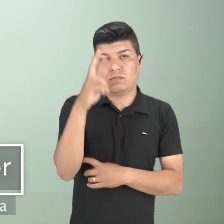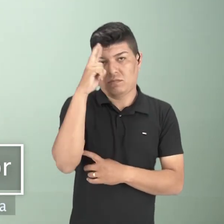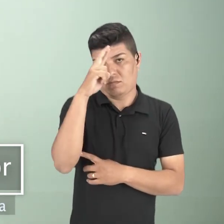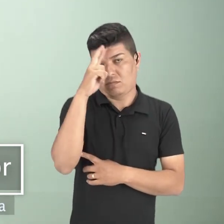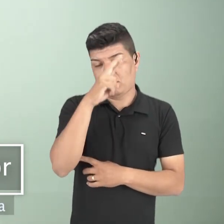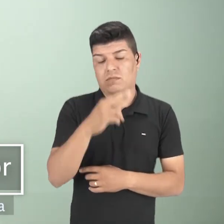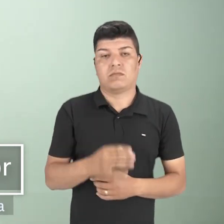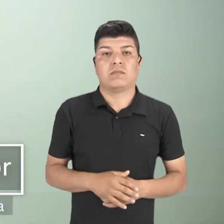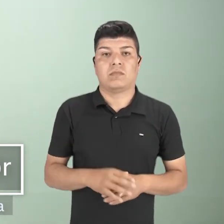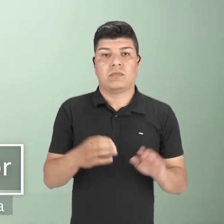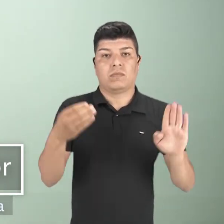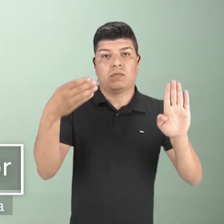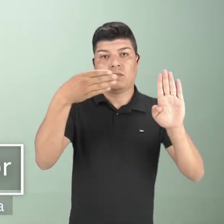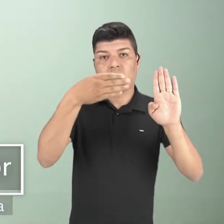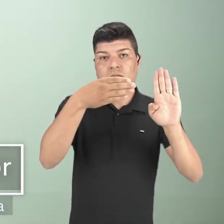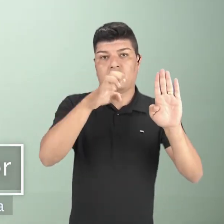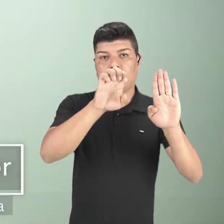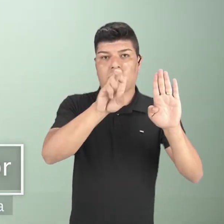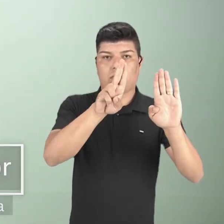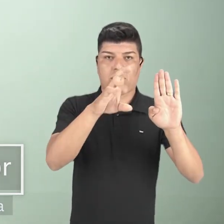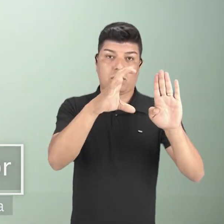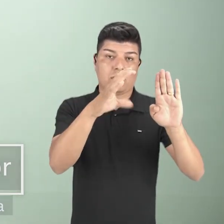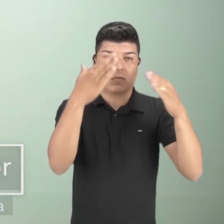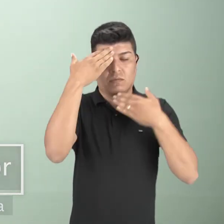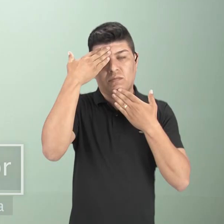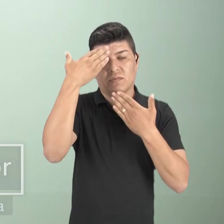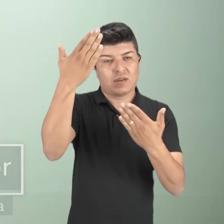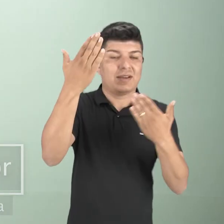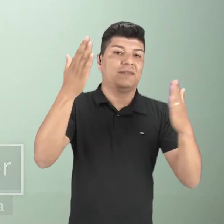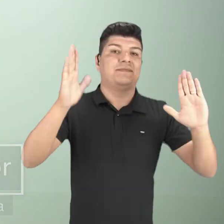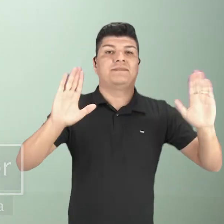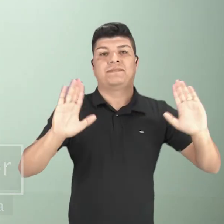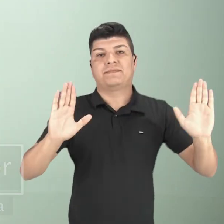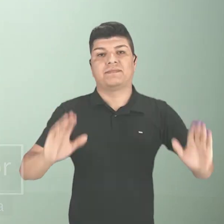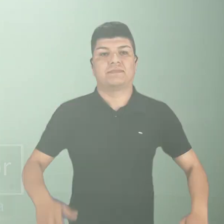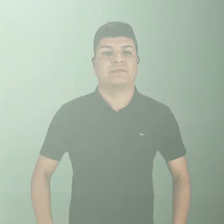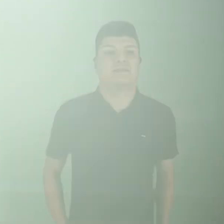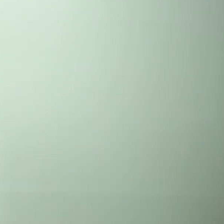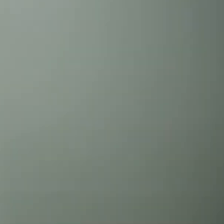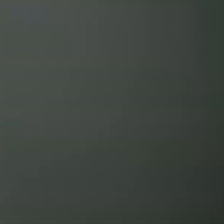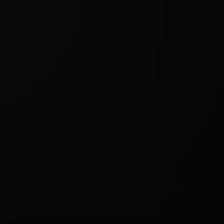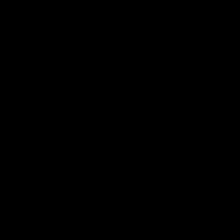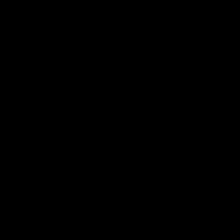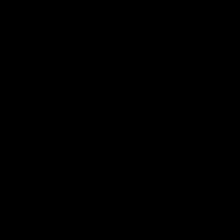Pessoal, esteja acessando aí a nossa plataforma Eduque. Muito obrigado, até a próxima.